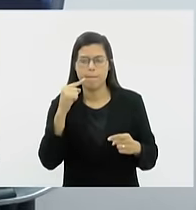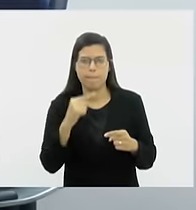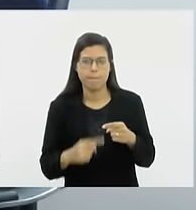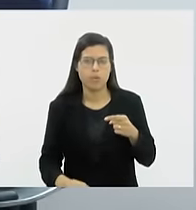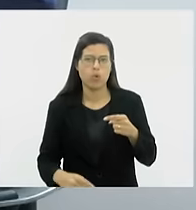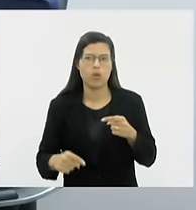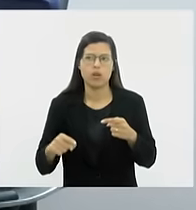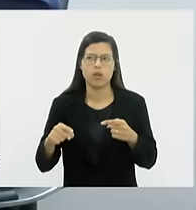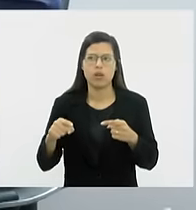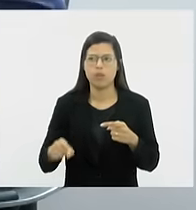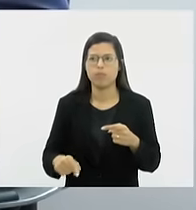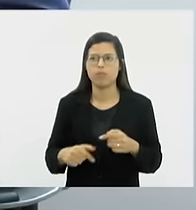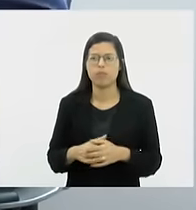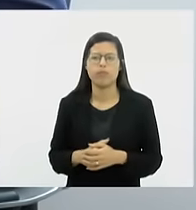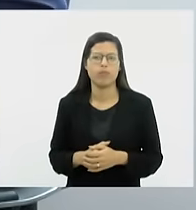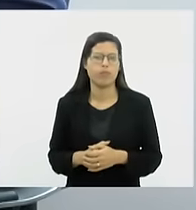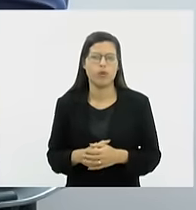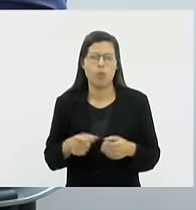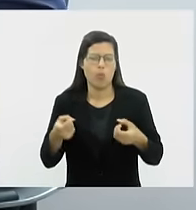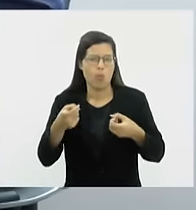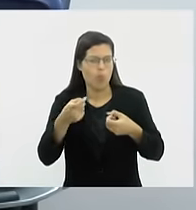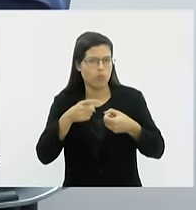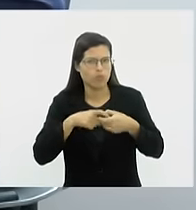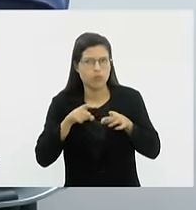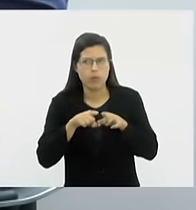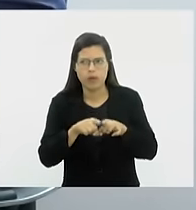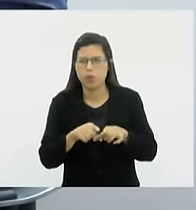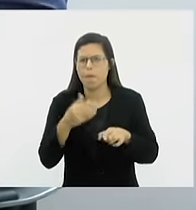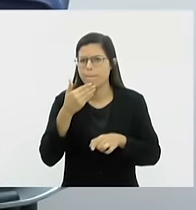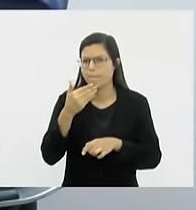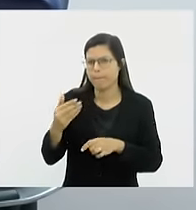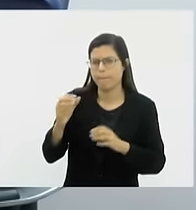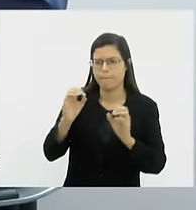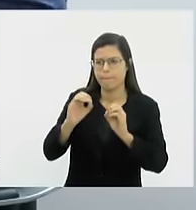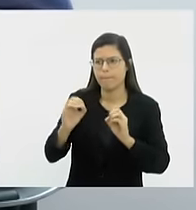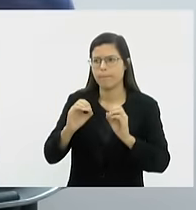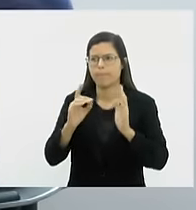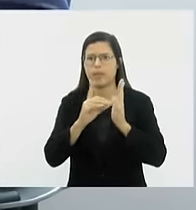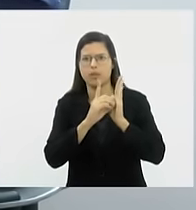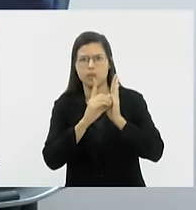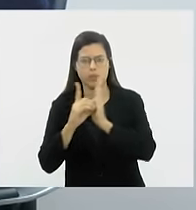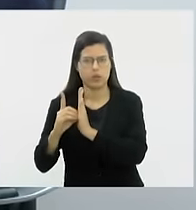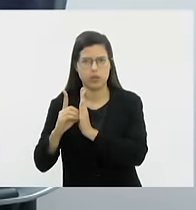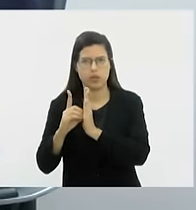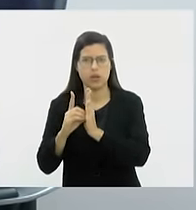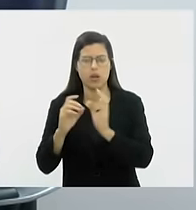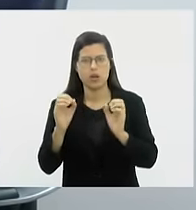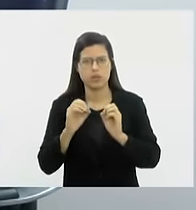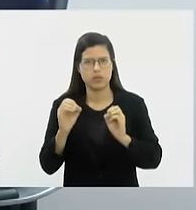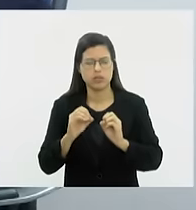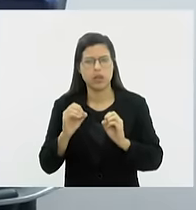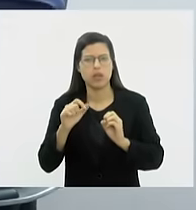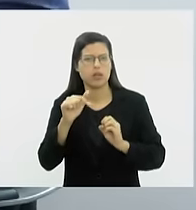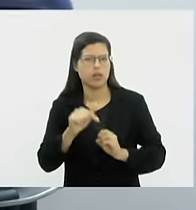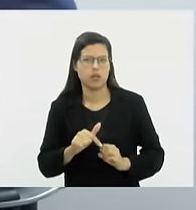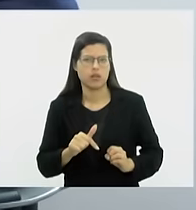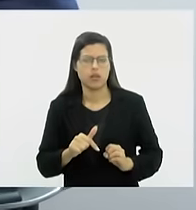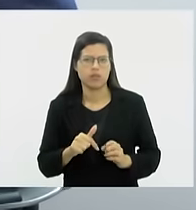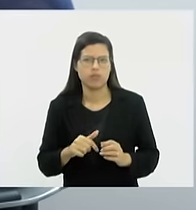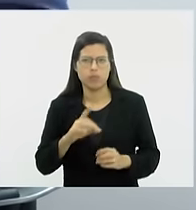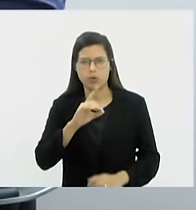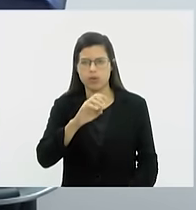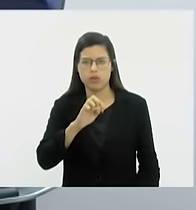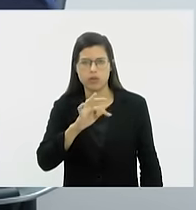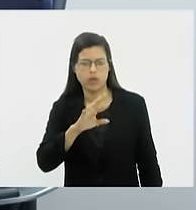operação, seja lá de quem for, não solicita nada para o Detran, não solicita nada para a polícia, para infernizar a vida dos outros. Diferente